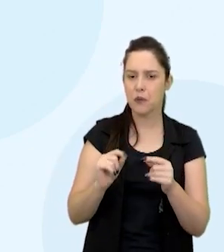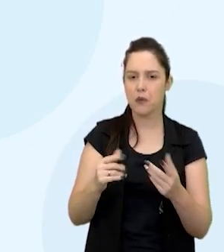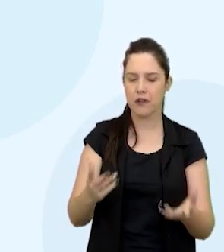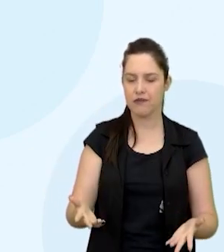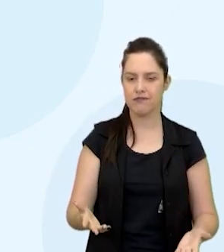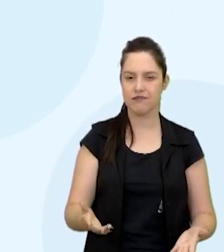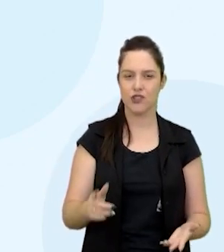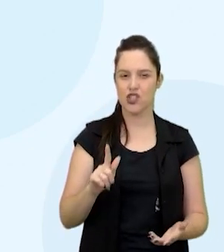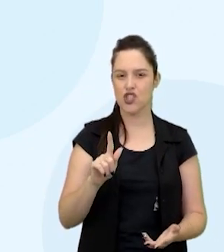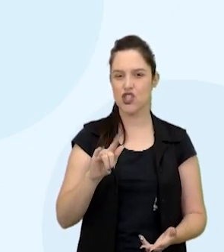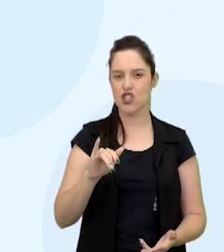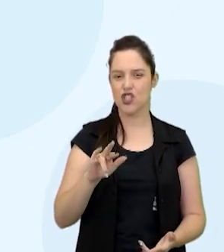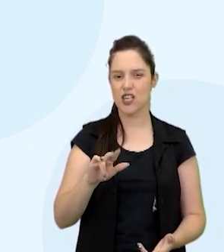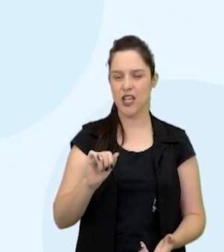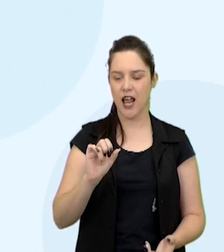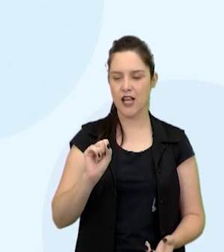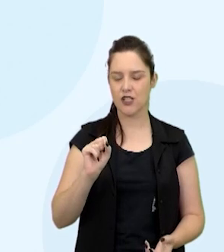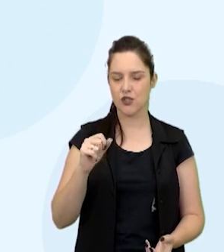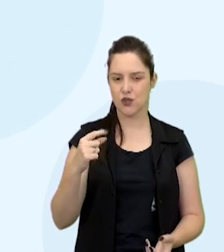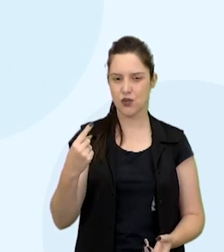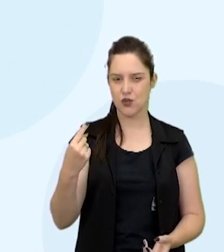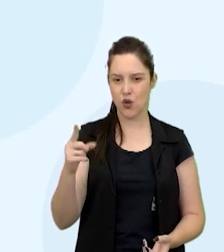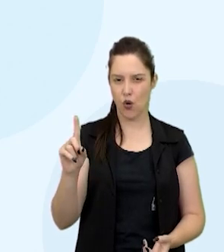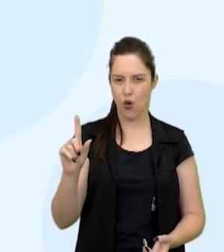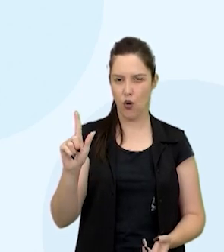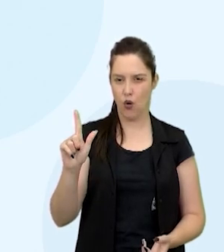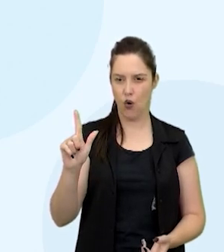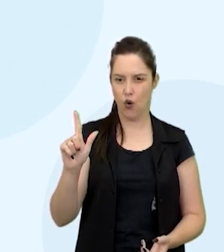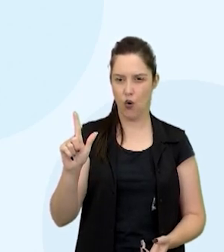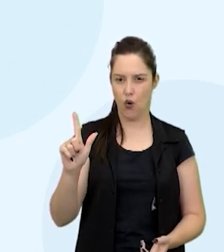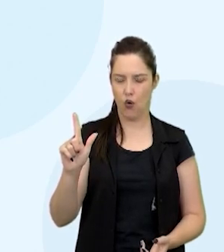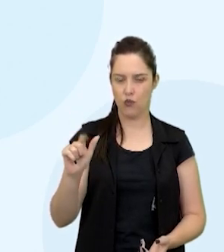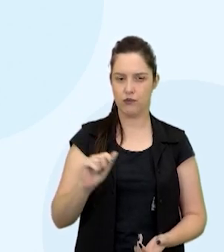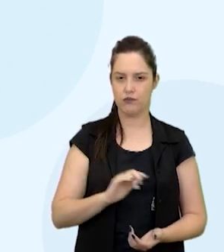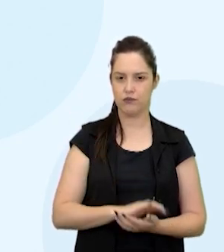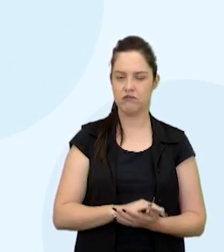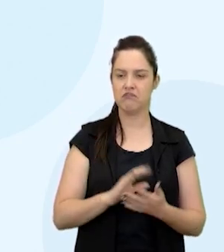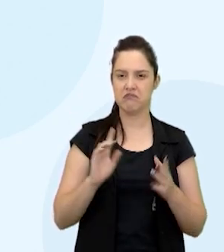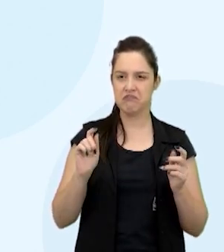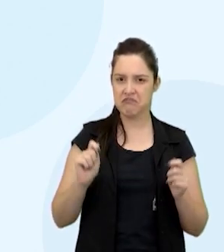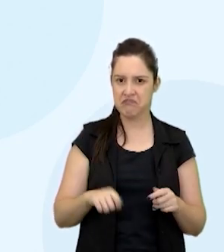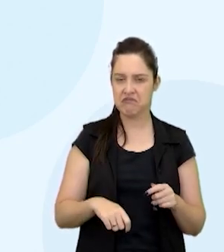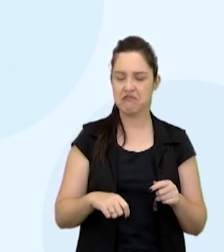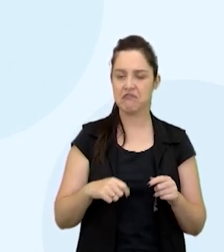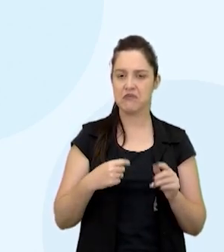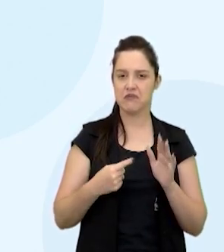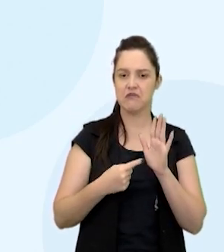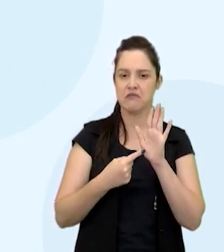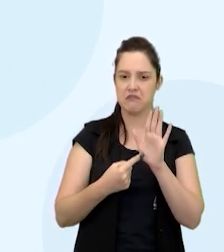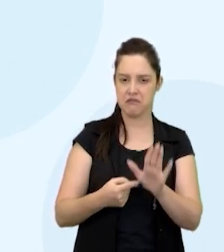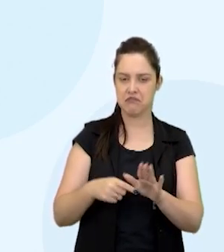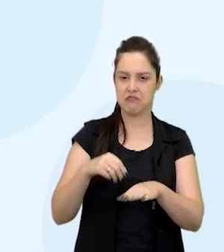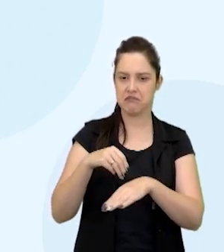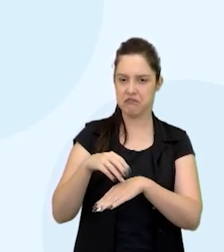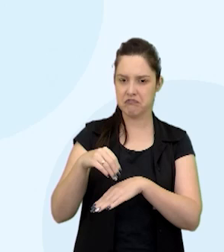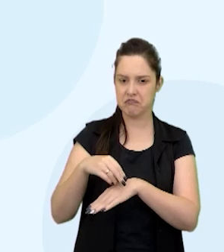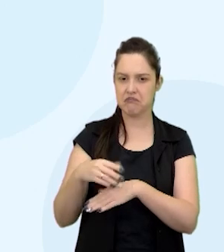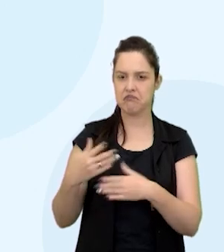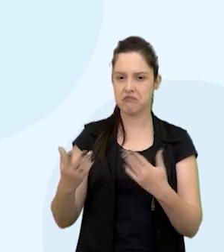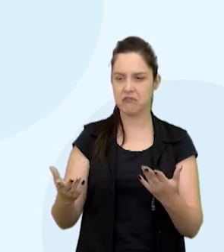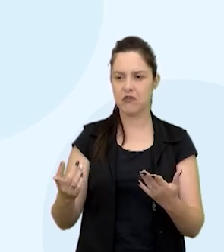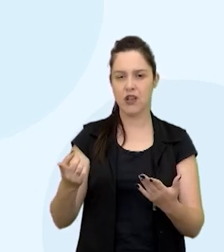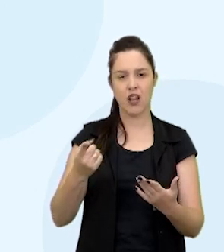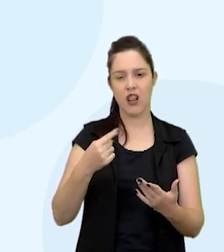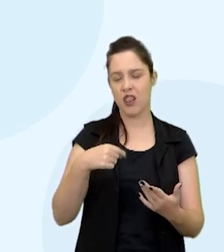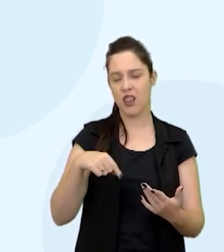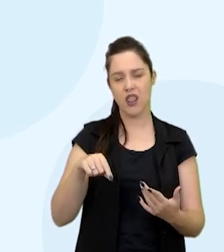vejo girassóis, eu não vejo uma narrativa sendo desenvolvida aí mesmo, por mais breve que seja, né? São só os girassóis. Então, acho que